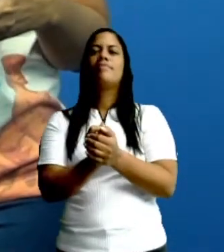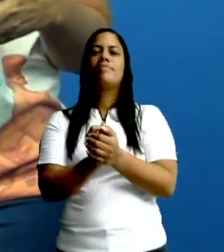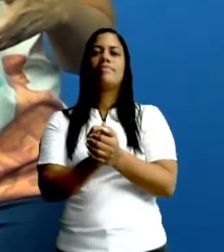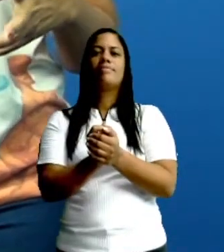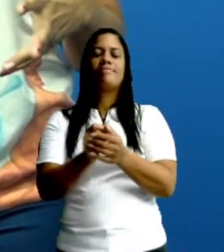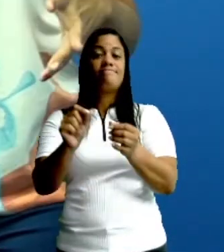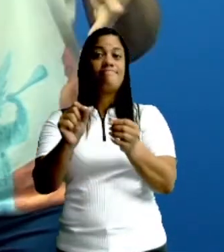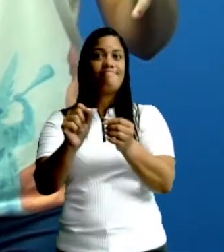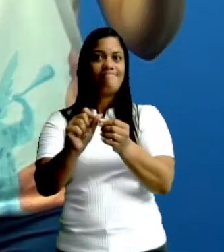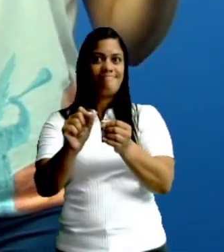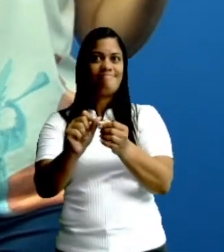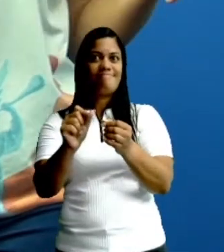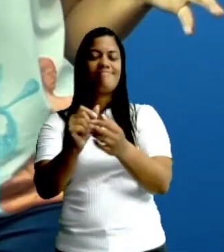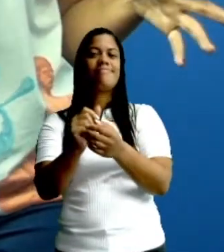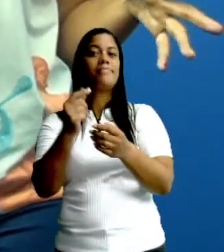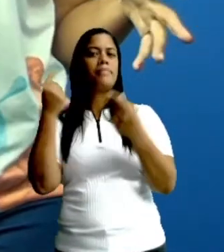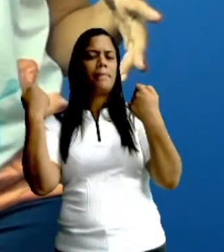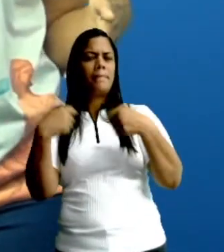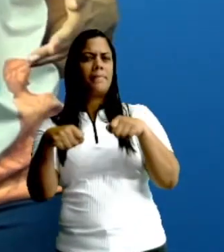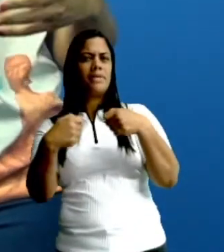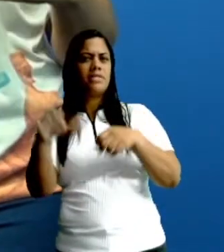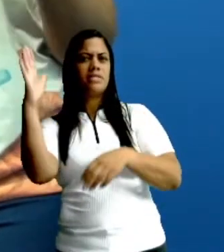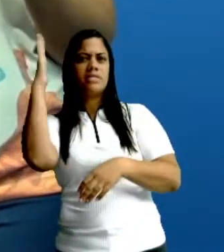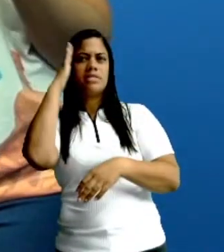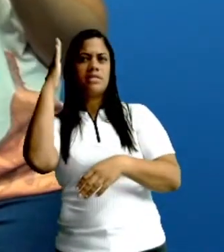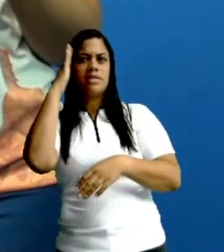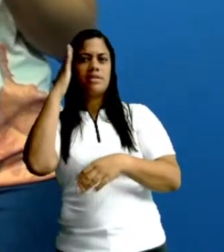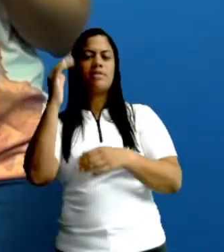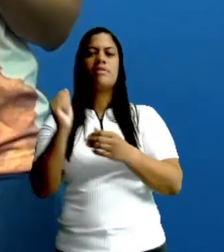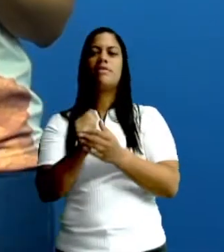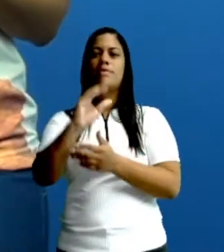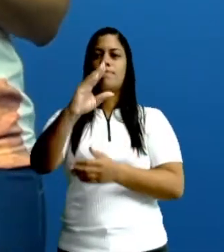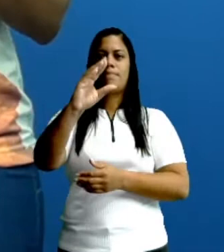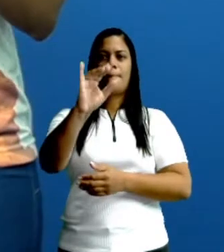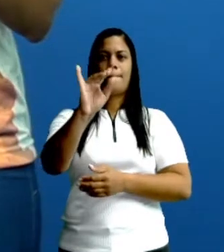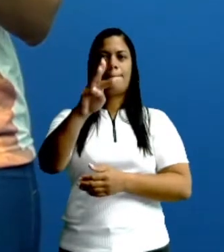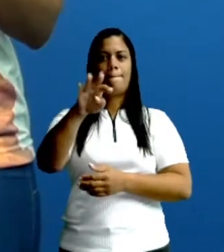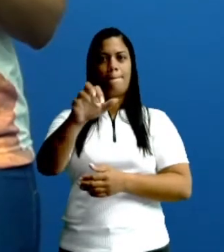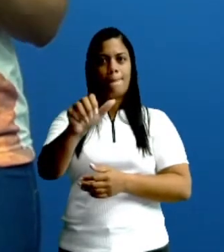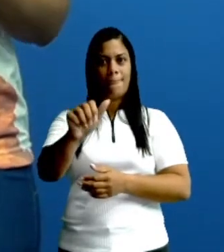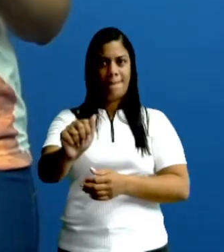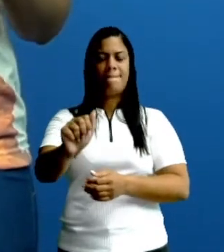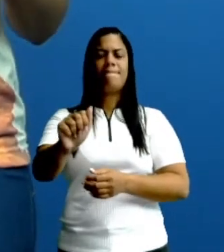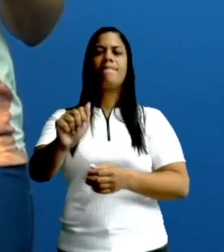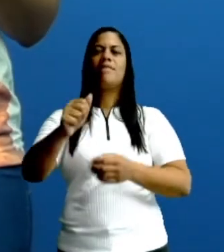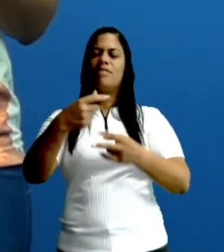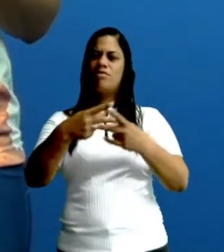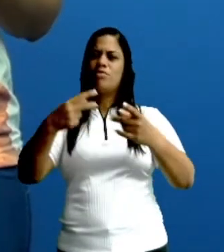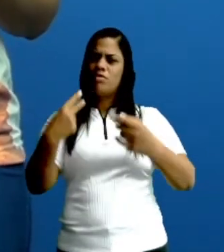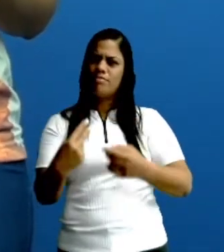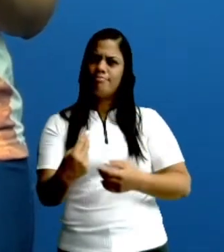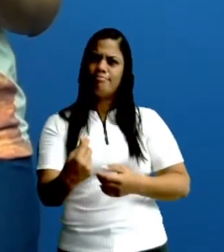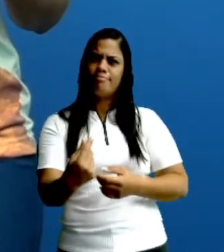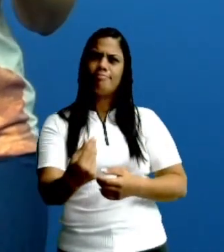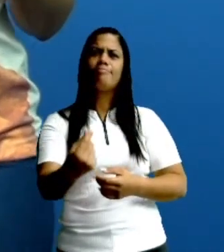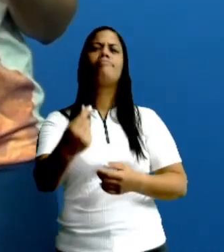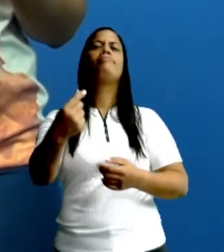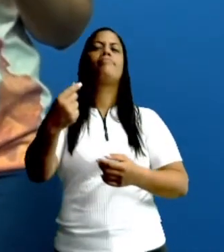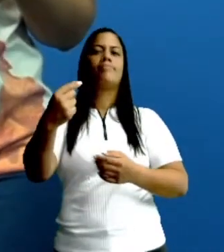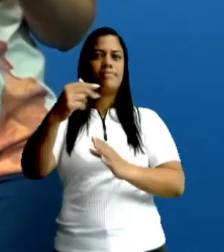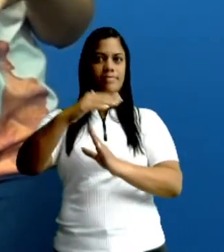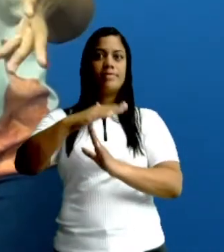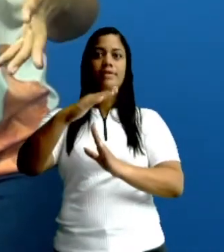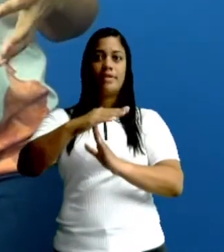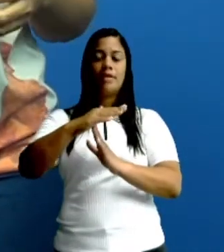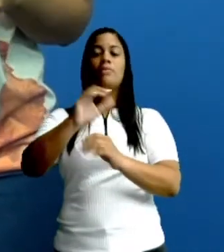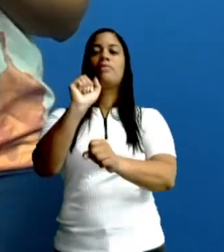interferem sobre ele. Então você precisa entender que o clima é uma condição mais duradoura, mais permanente e o